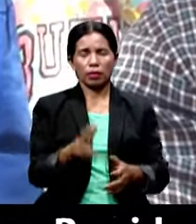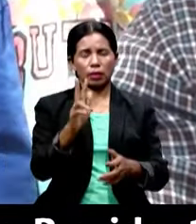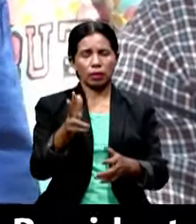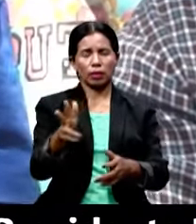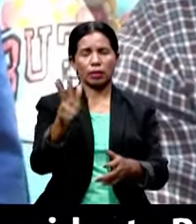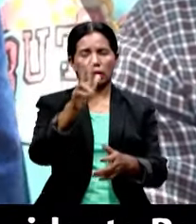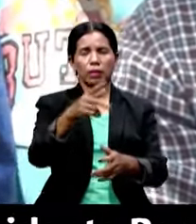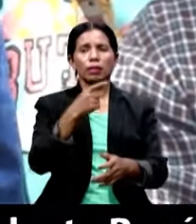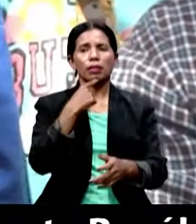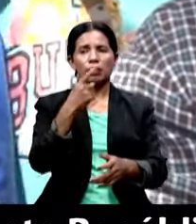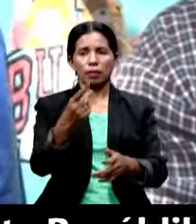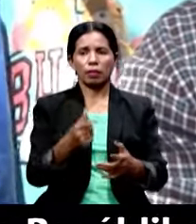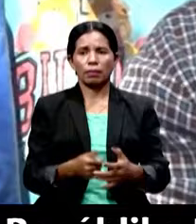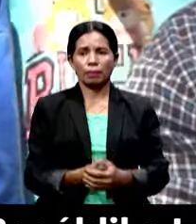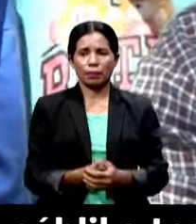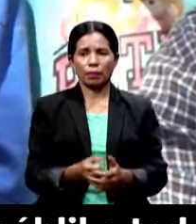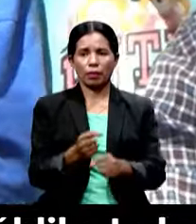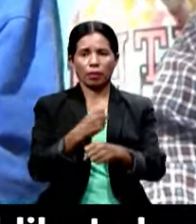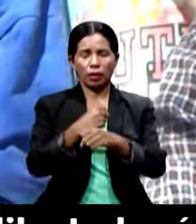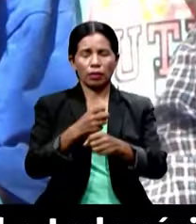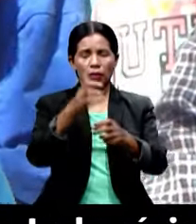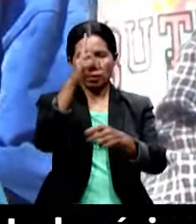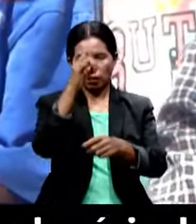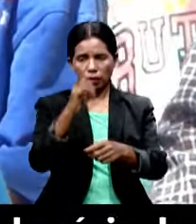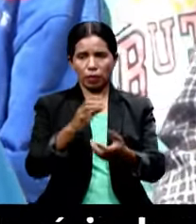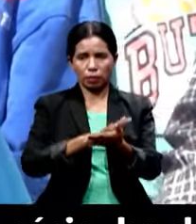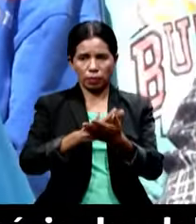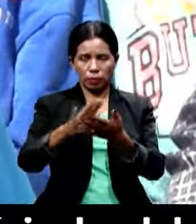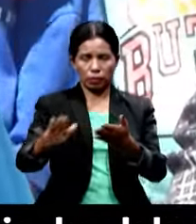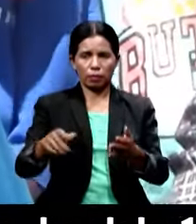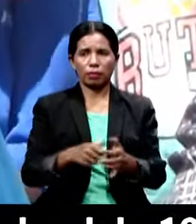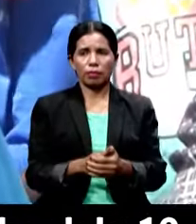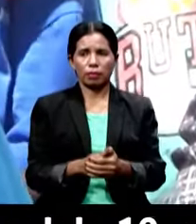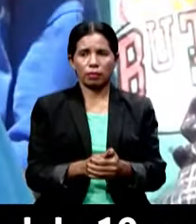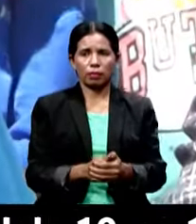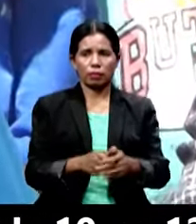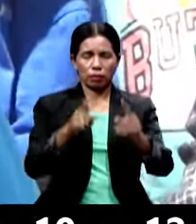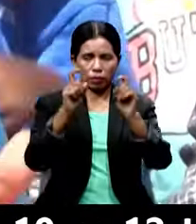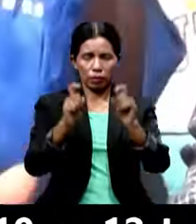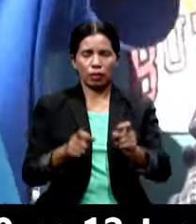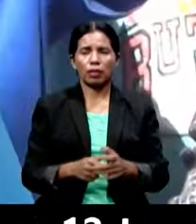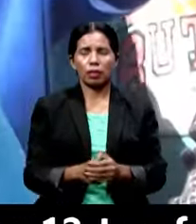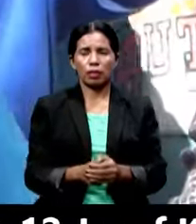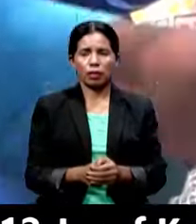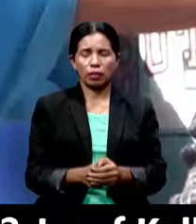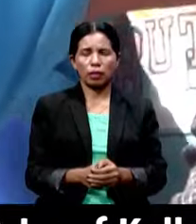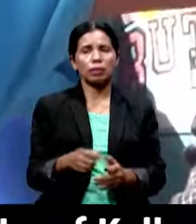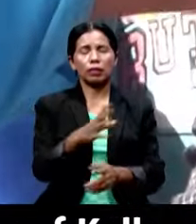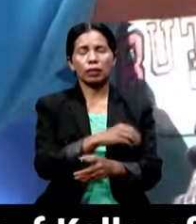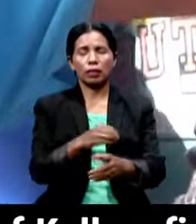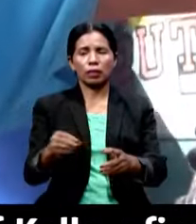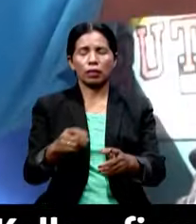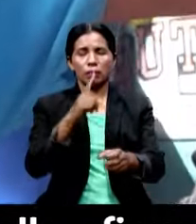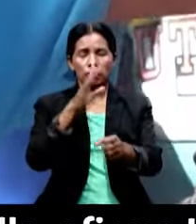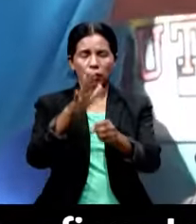ka ne da par halu dili de mos lulik mas tek skulu ha lulik skulu